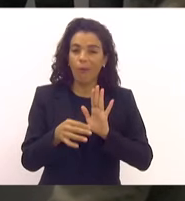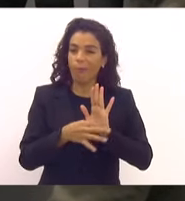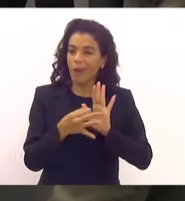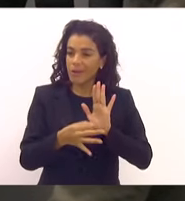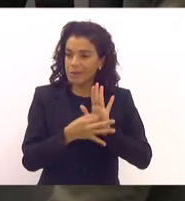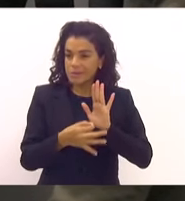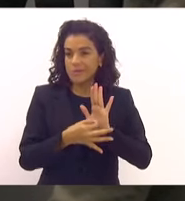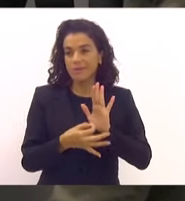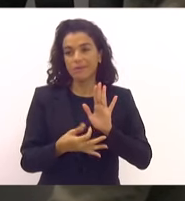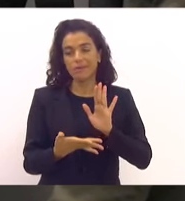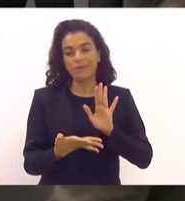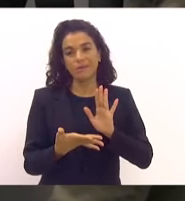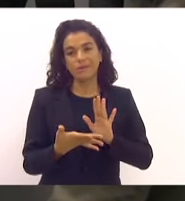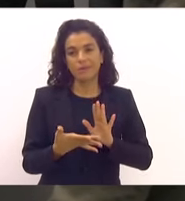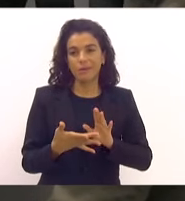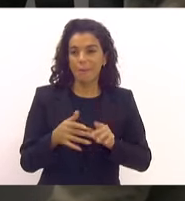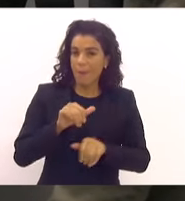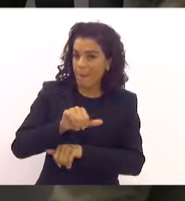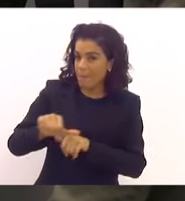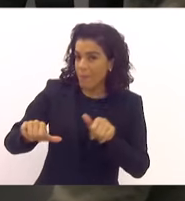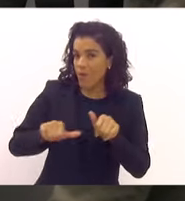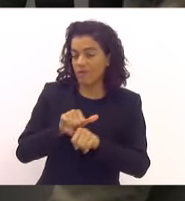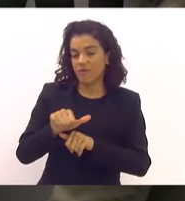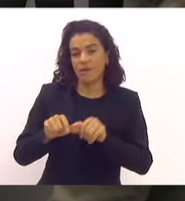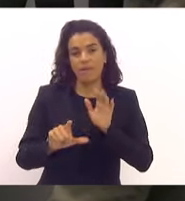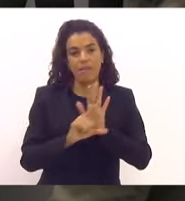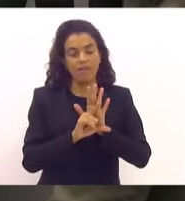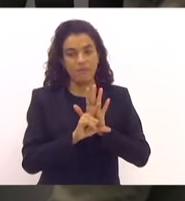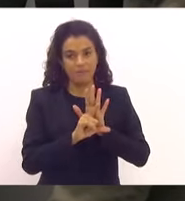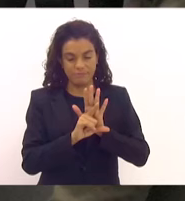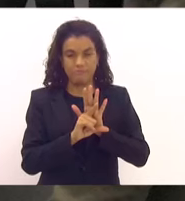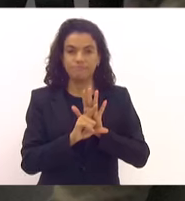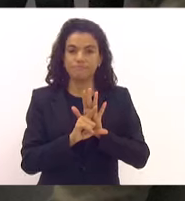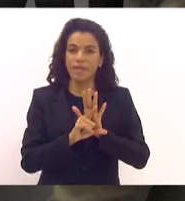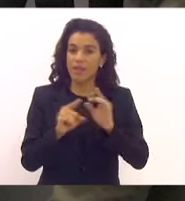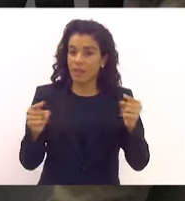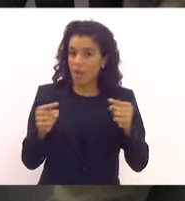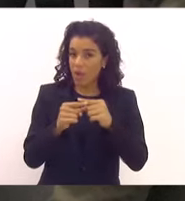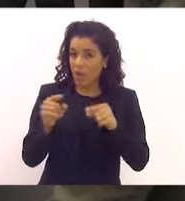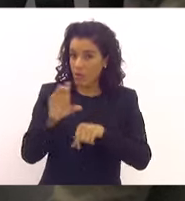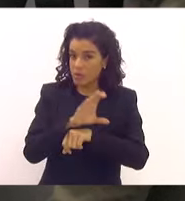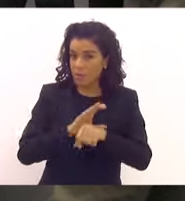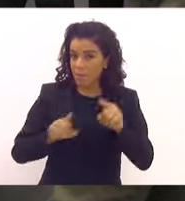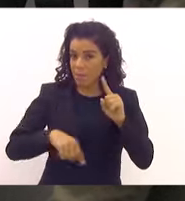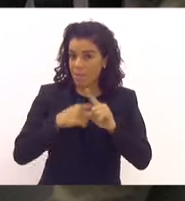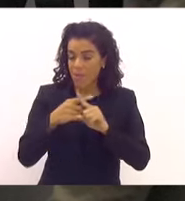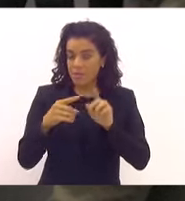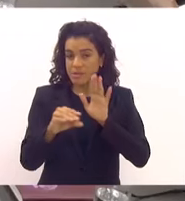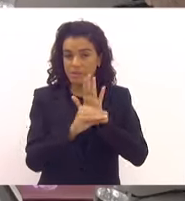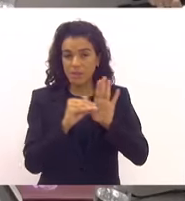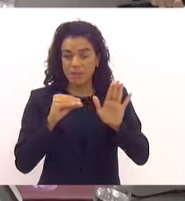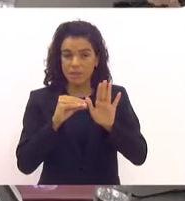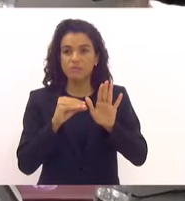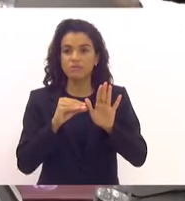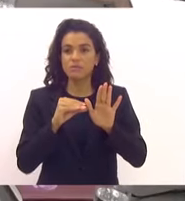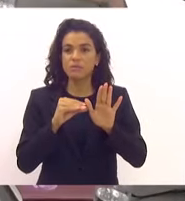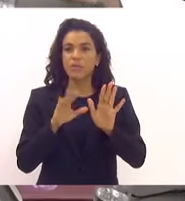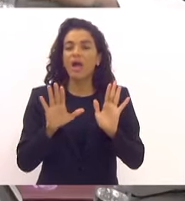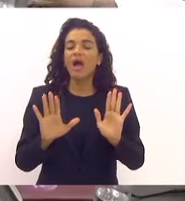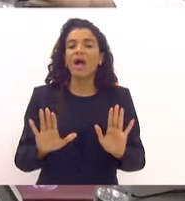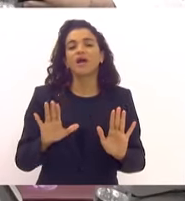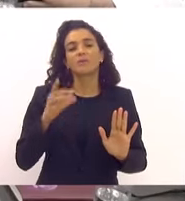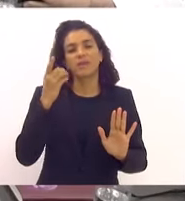parecer para modificar a lei. Né? Seria, então, constitucionalidade com emenda, alterando a lei que mas o deputado... Se o